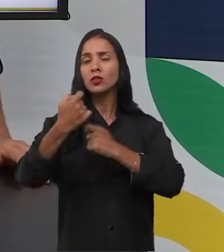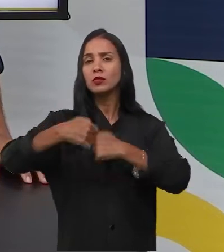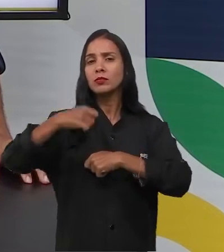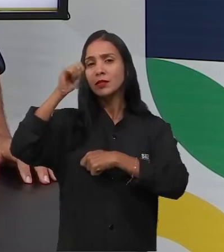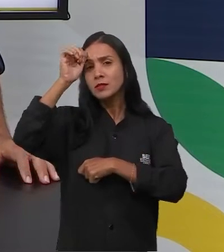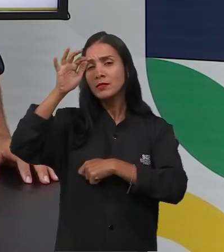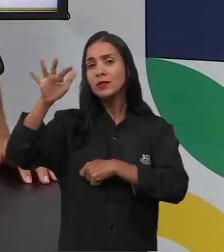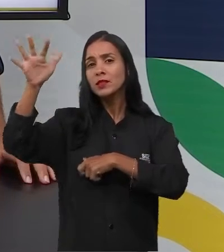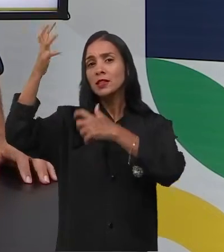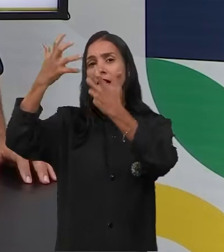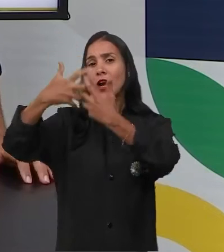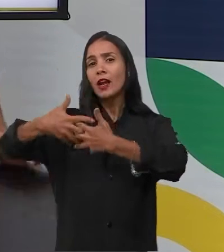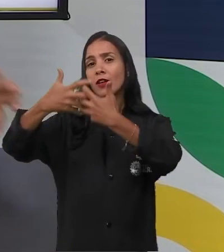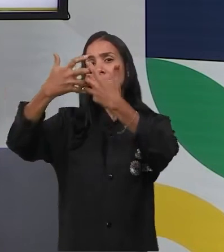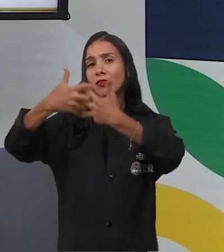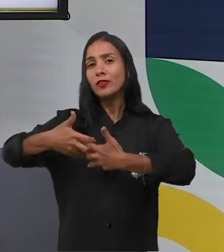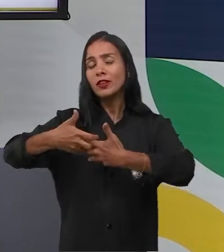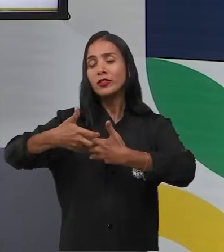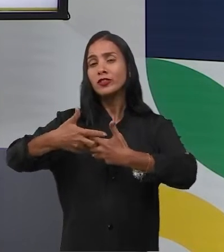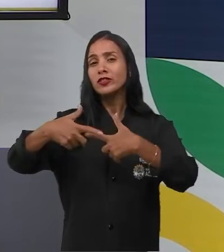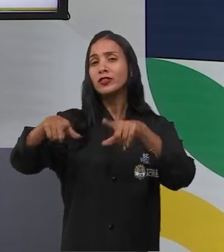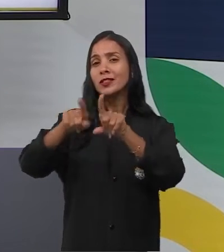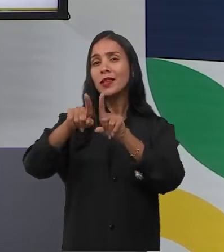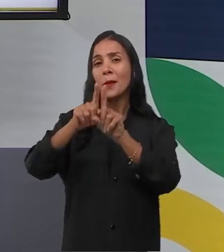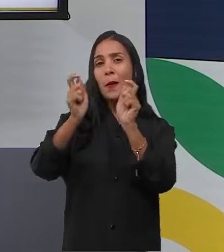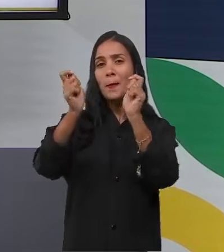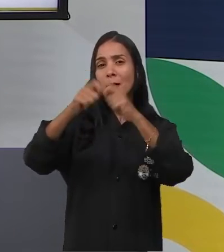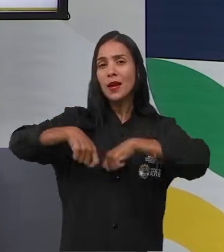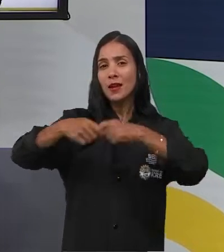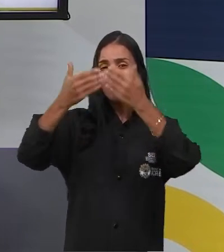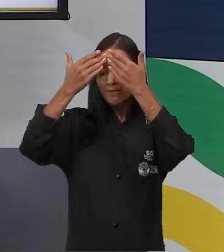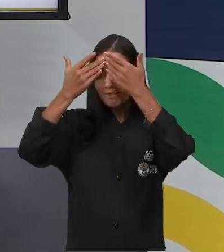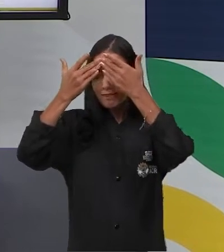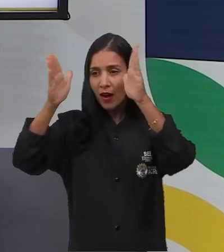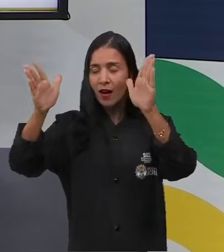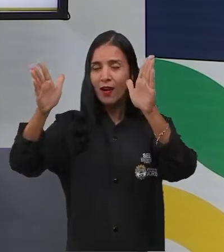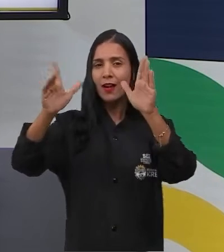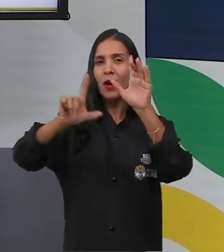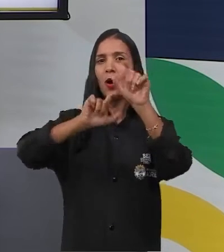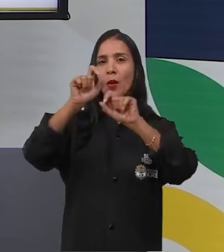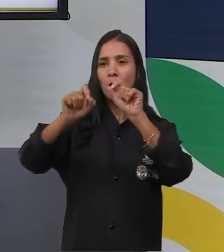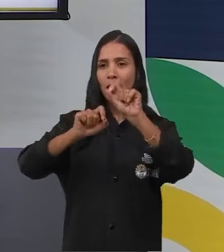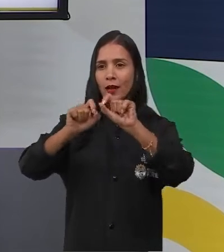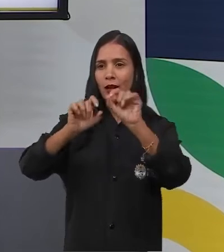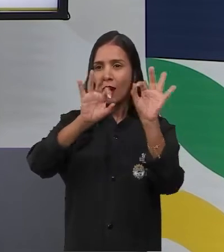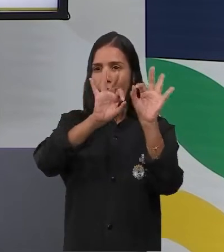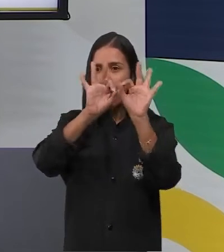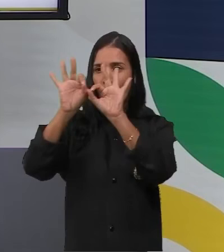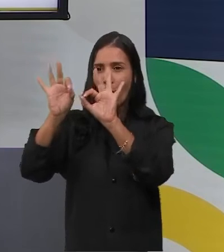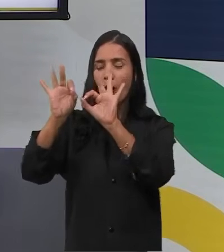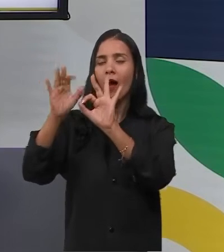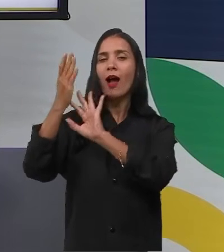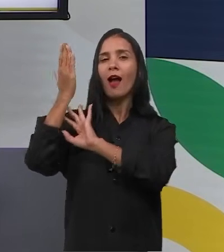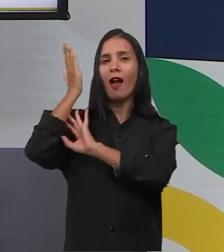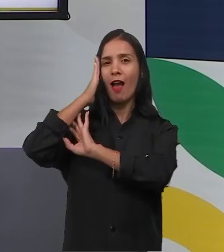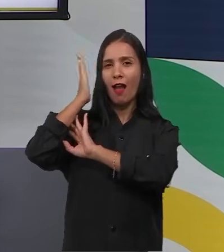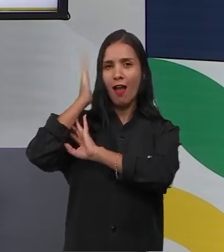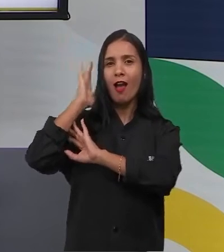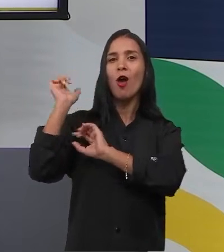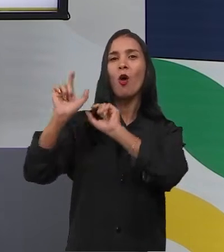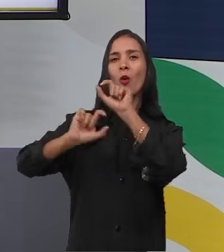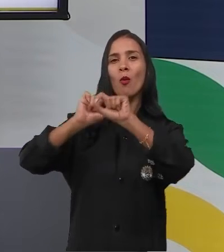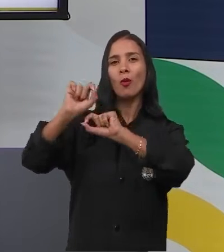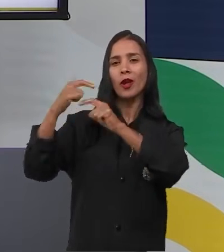criticamente, ampliando as nossas perspectivas e nos permitindo, a gente começa a entender quem é o Brasil, quem construiu o